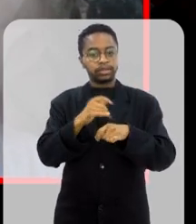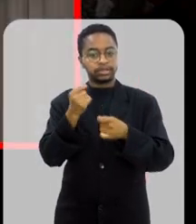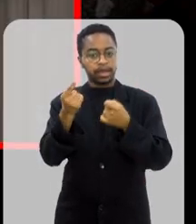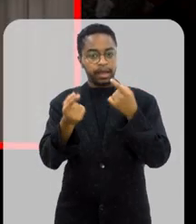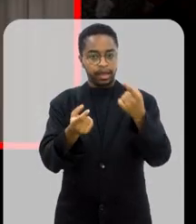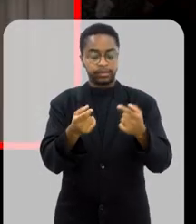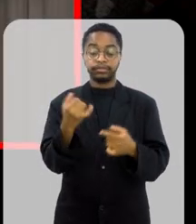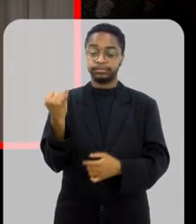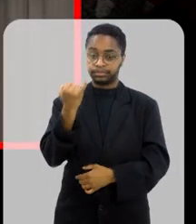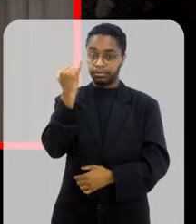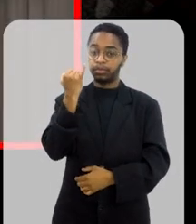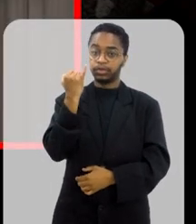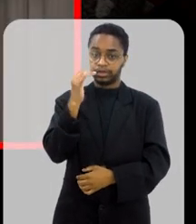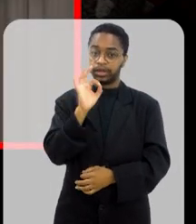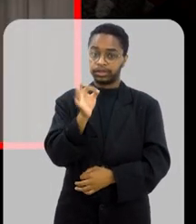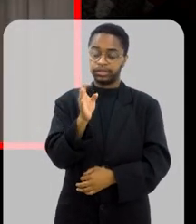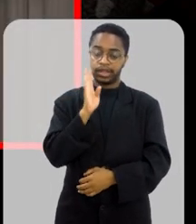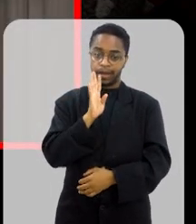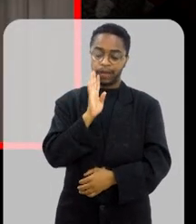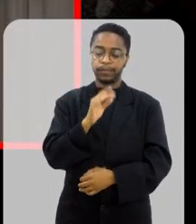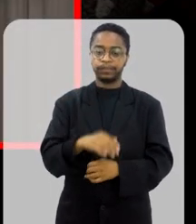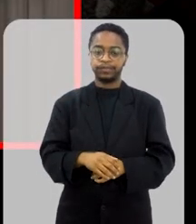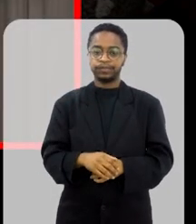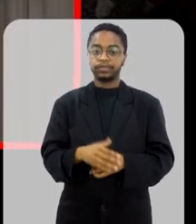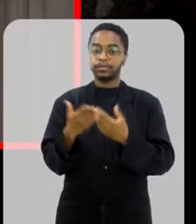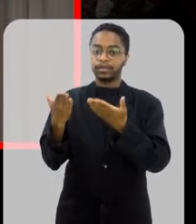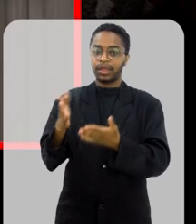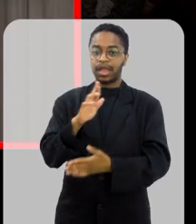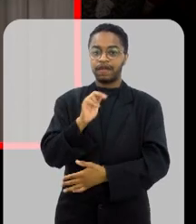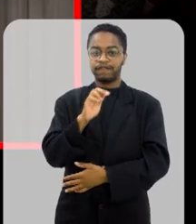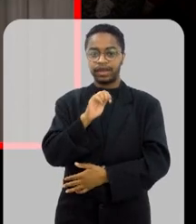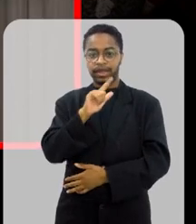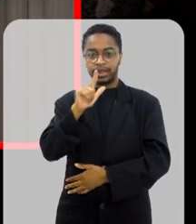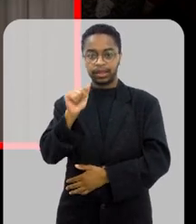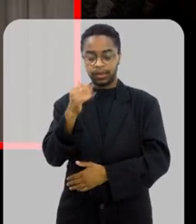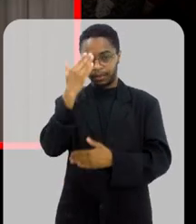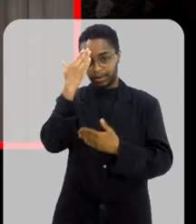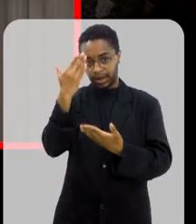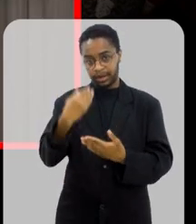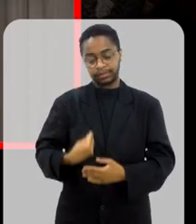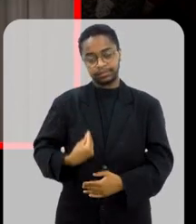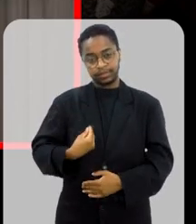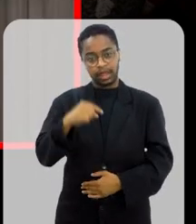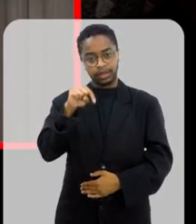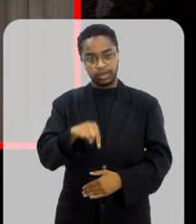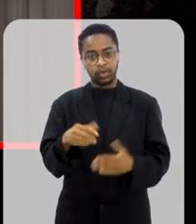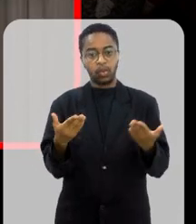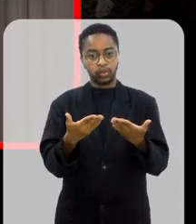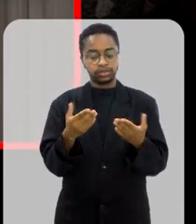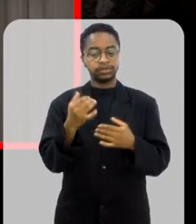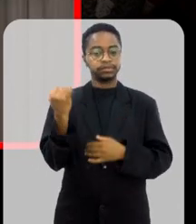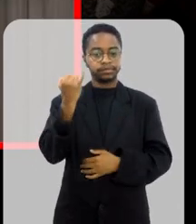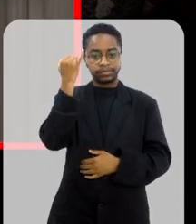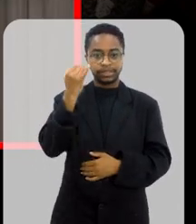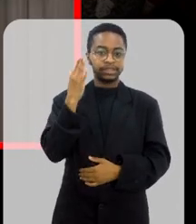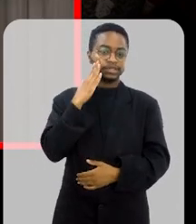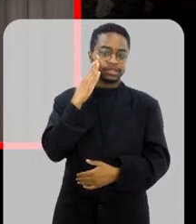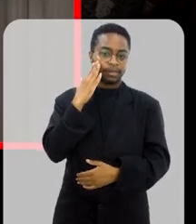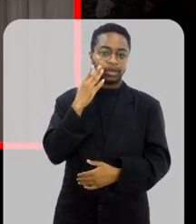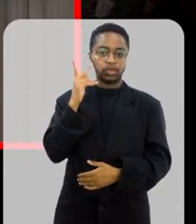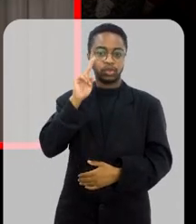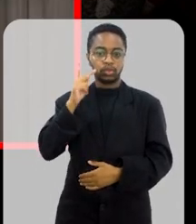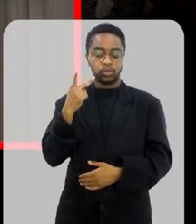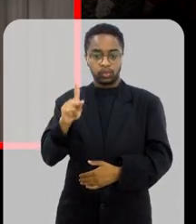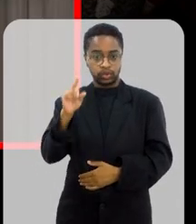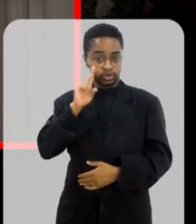também. Bacana, deputado, muito importante. Obrigada. E Rafaela, muito obrigada pela sua presença aqui hoje. Foi muito bom lhe